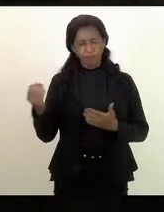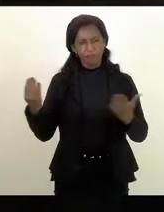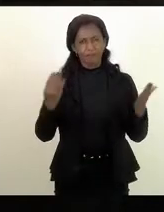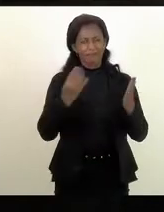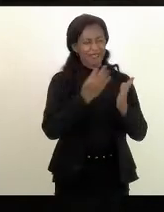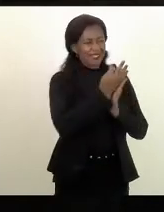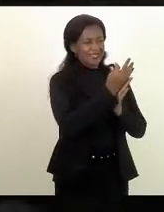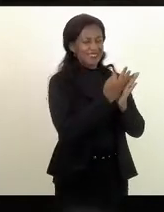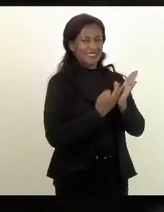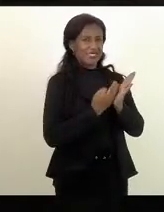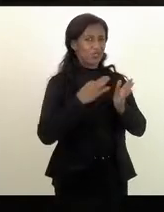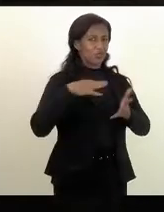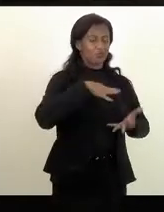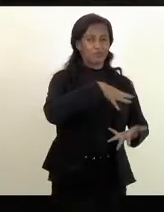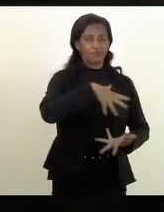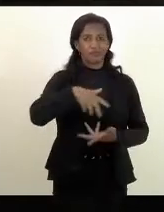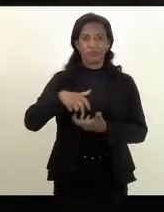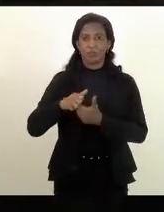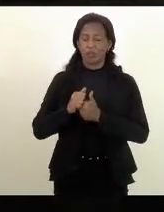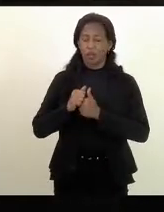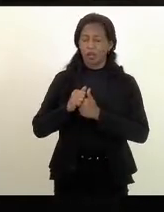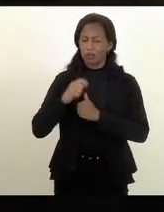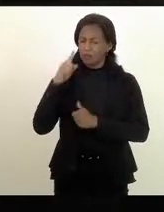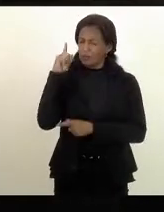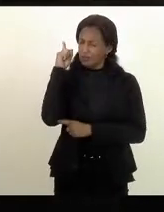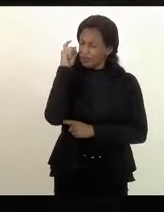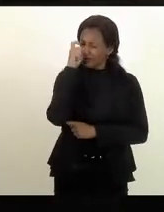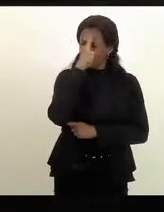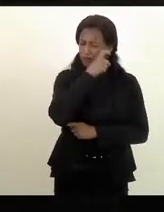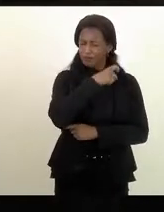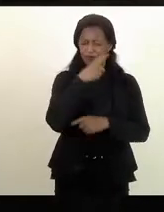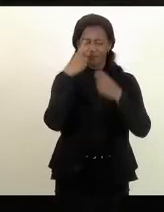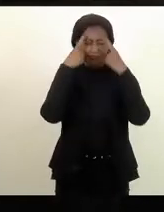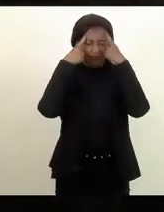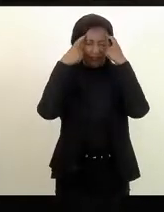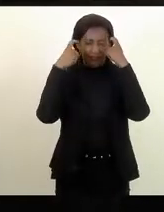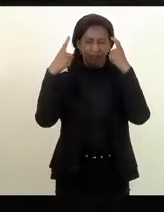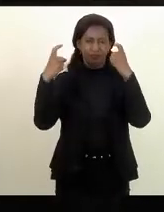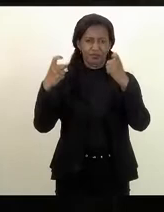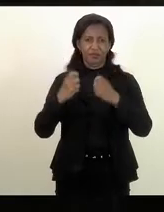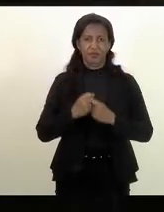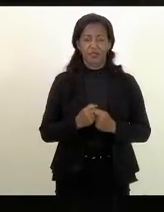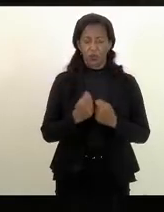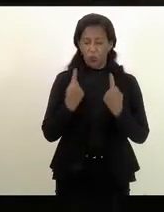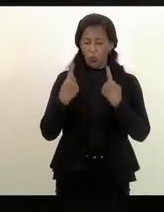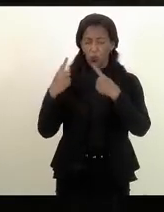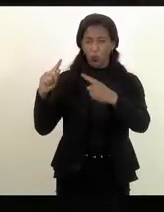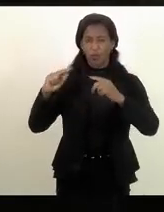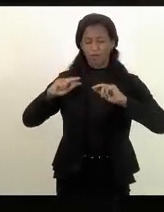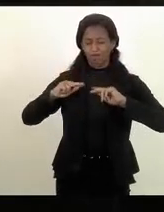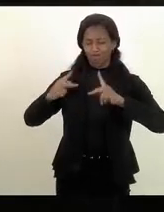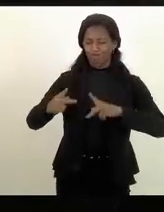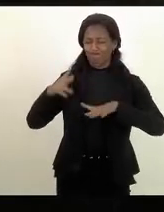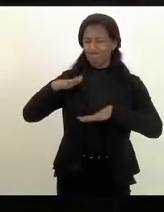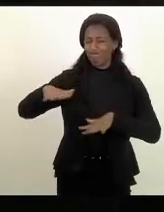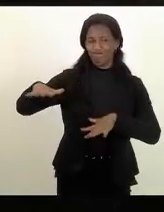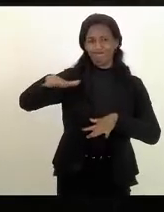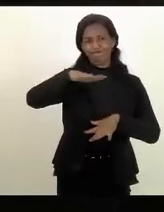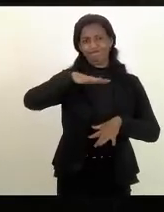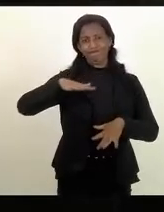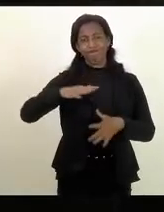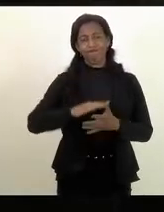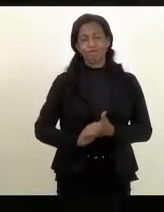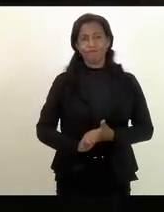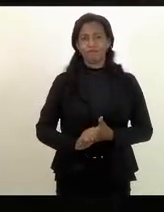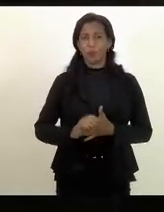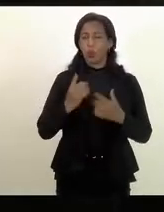mundial um enfrentamento tão duro de uma violência que é contra a humanidade não só deputado Lhomar contra